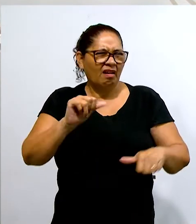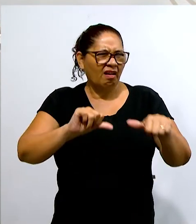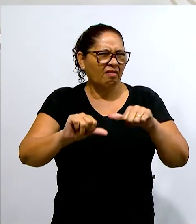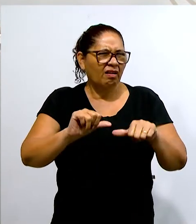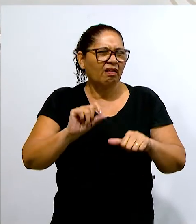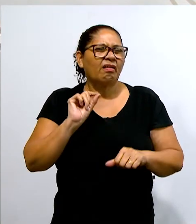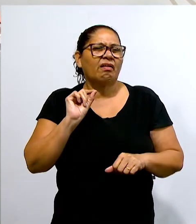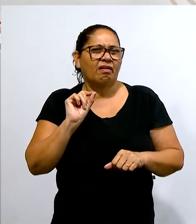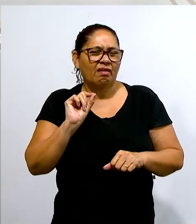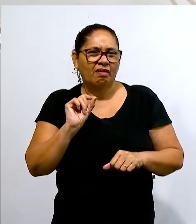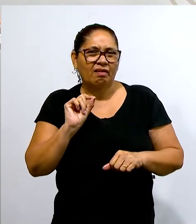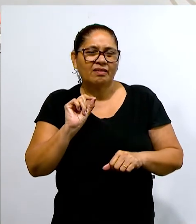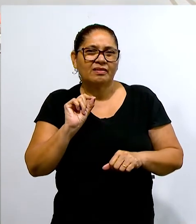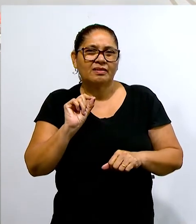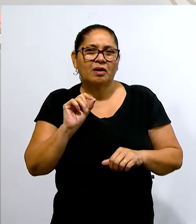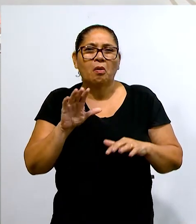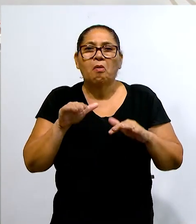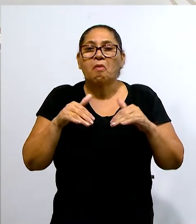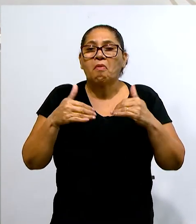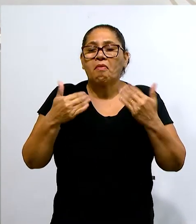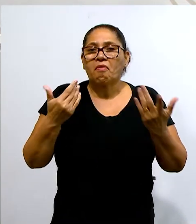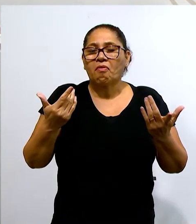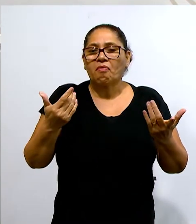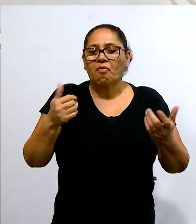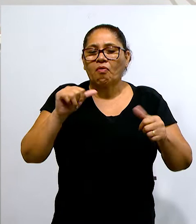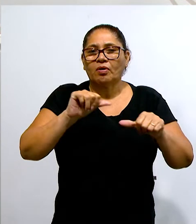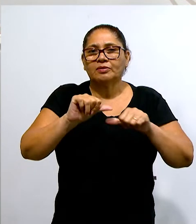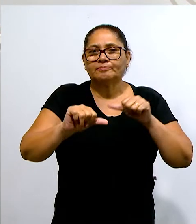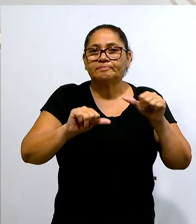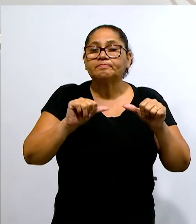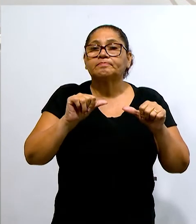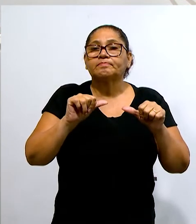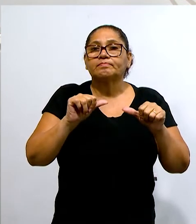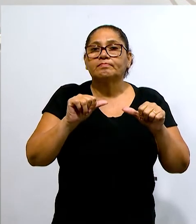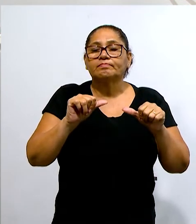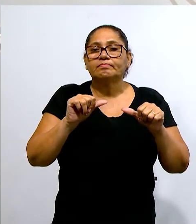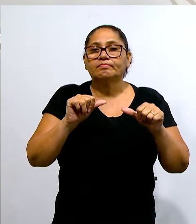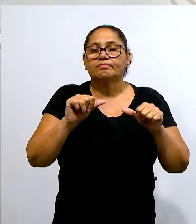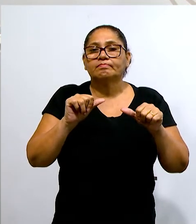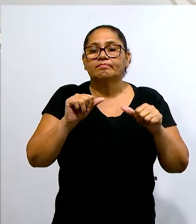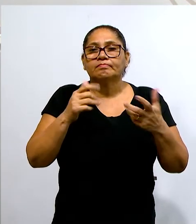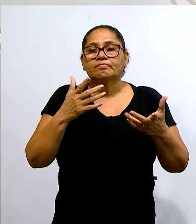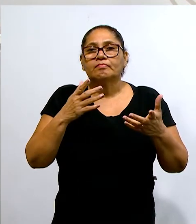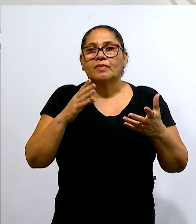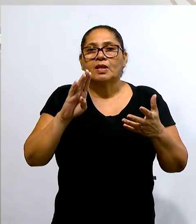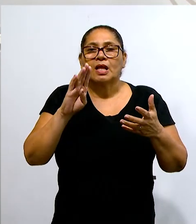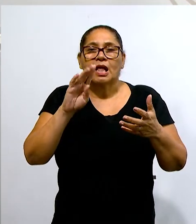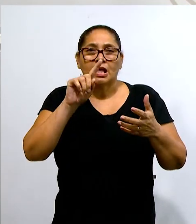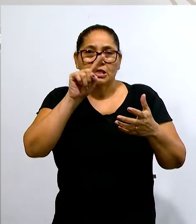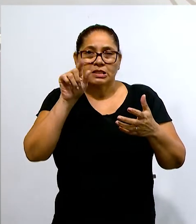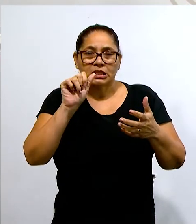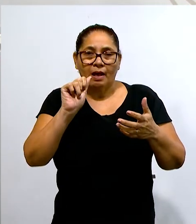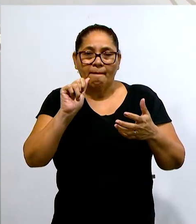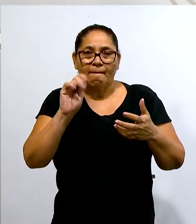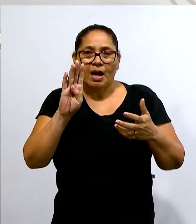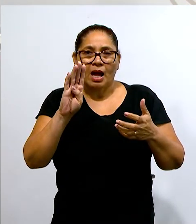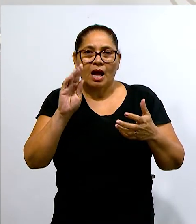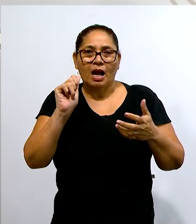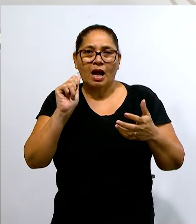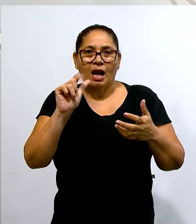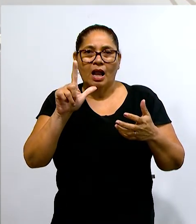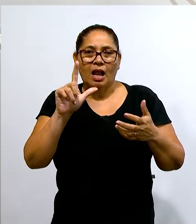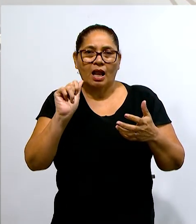isso? Qual é o sentido da avaliação na perspectiva de Zabala? O que eles nos falam sobre